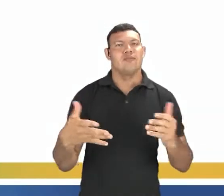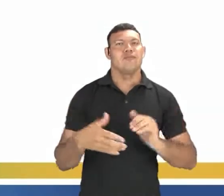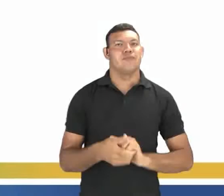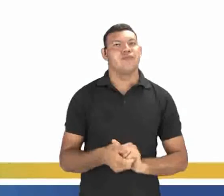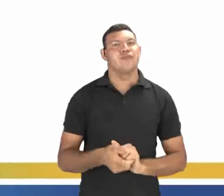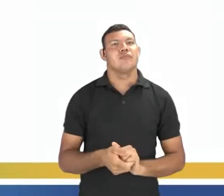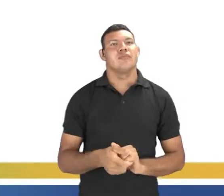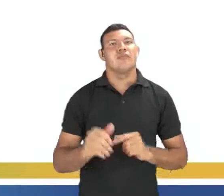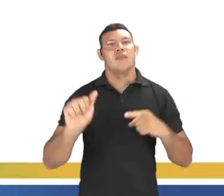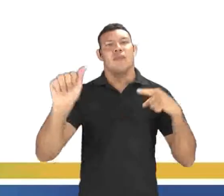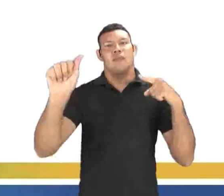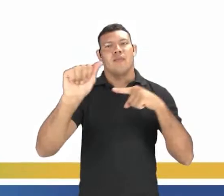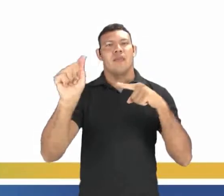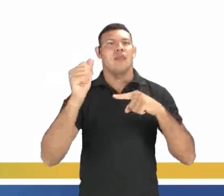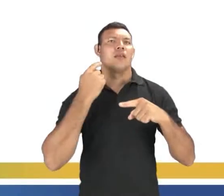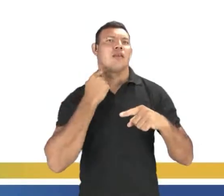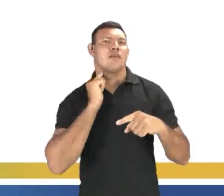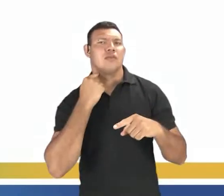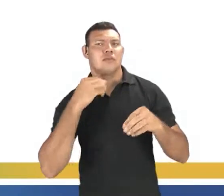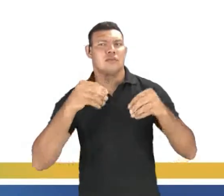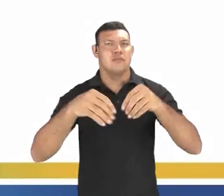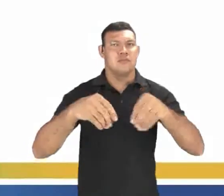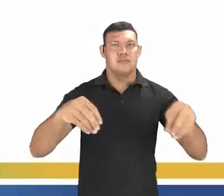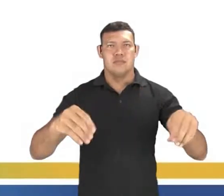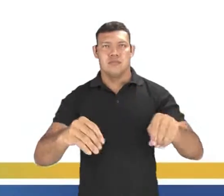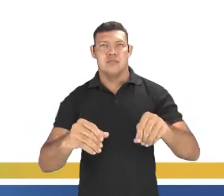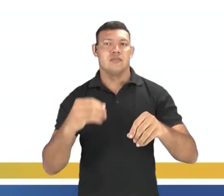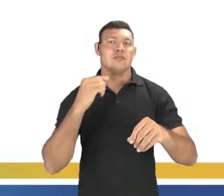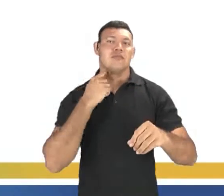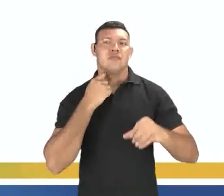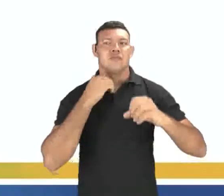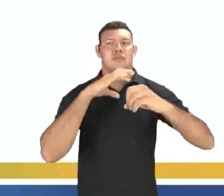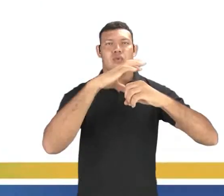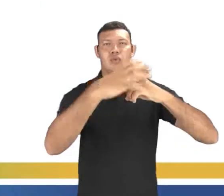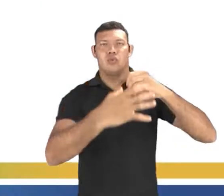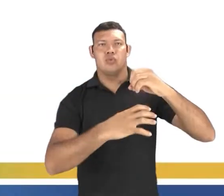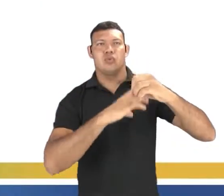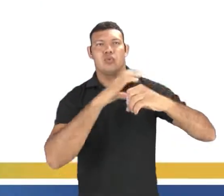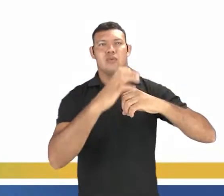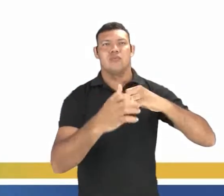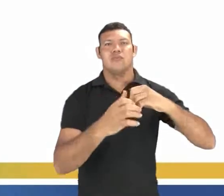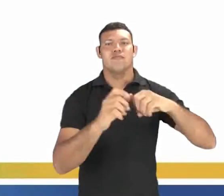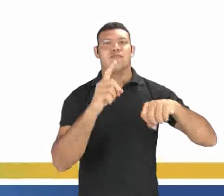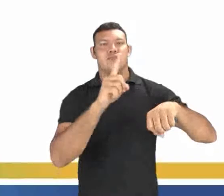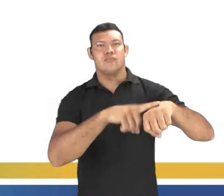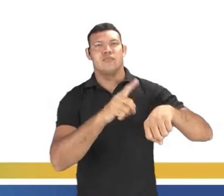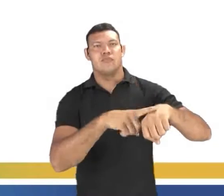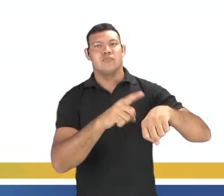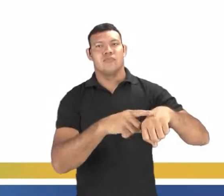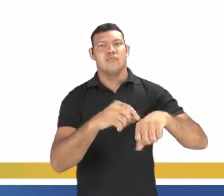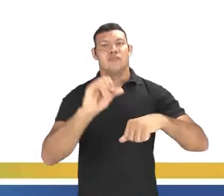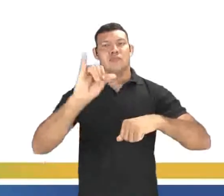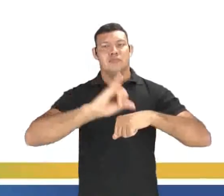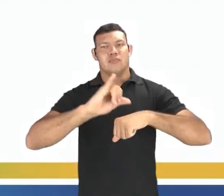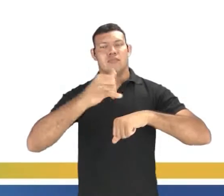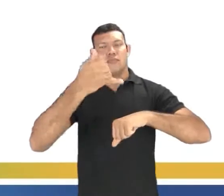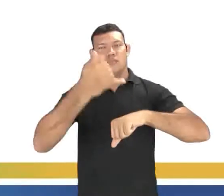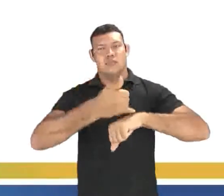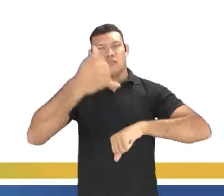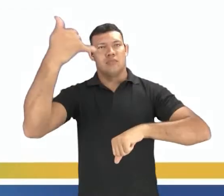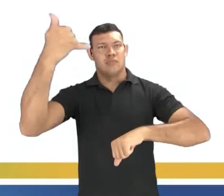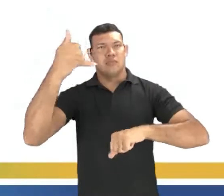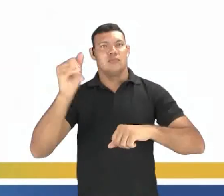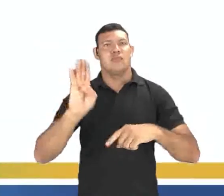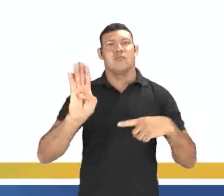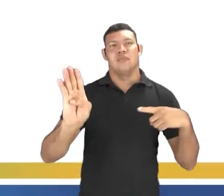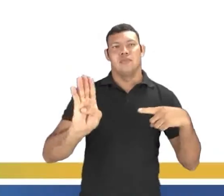IBGE. A. Poluição do solo, poluição atmosférica e contaminação por metais pesados. B.